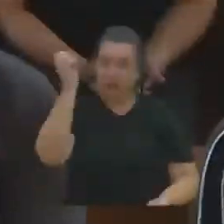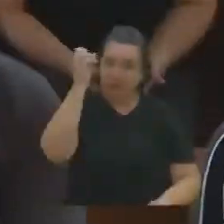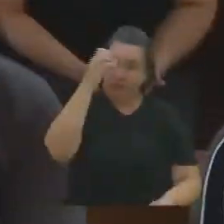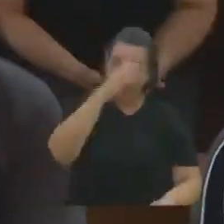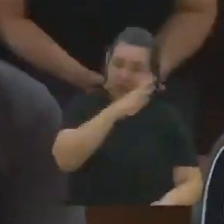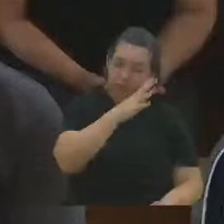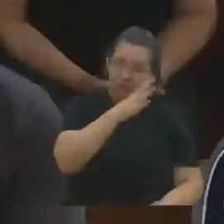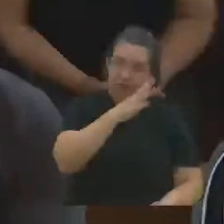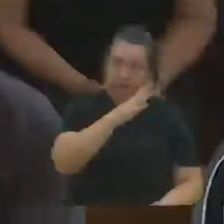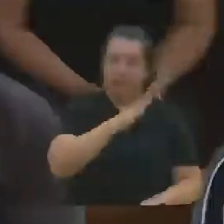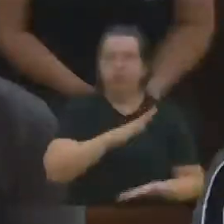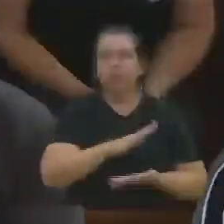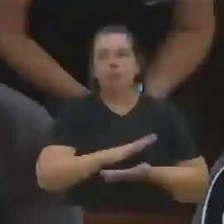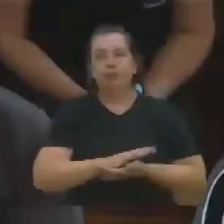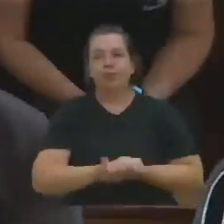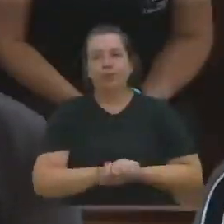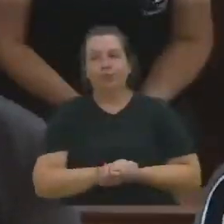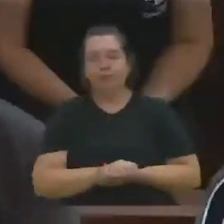trevas, Cristo